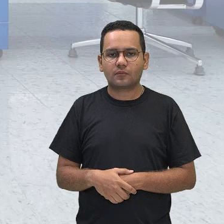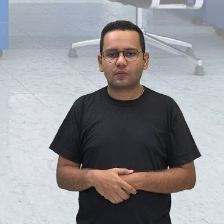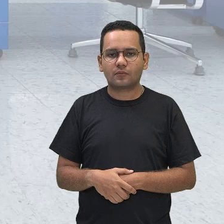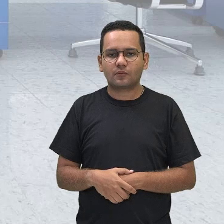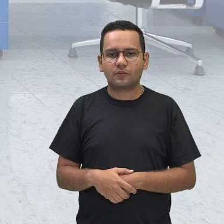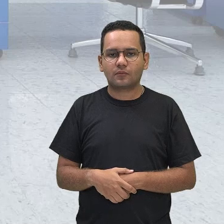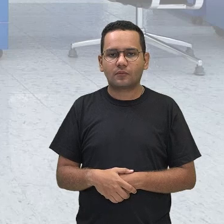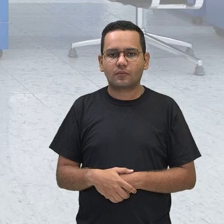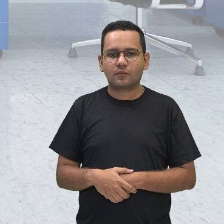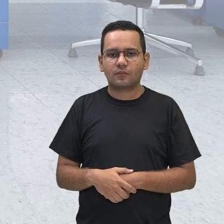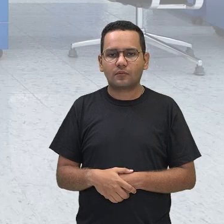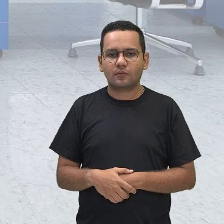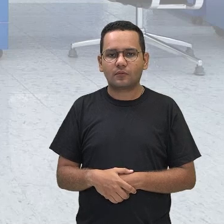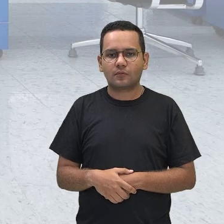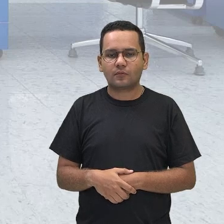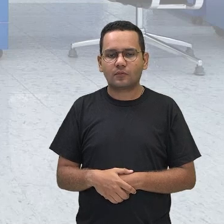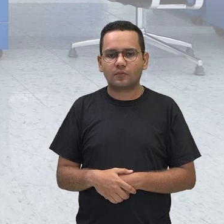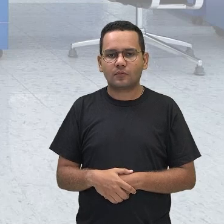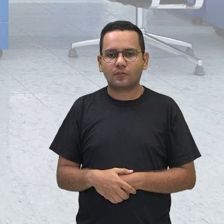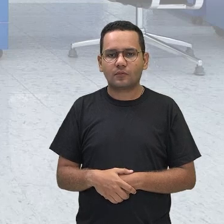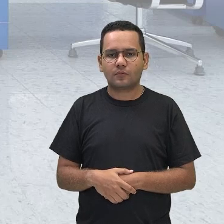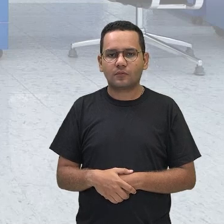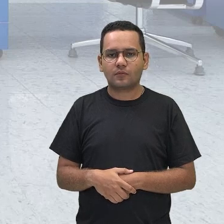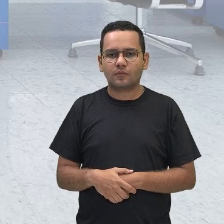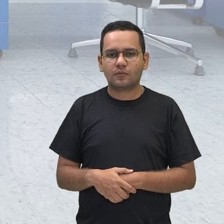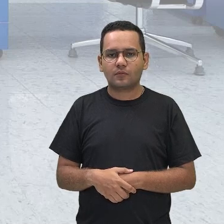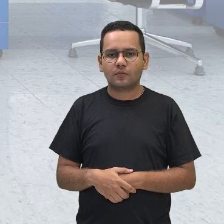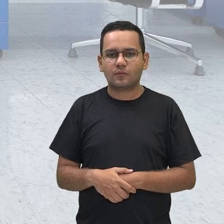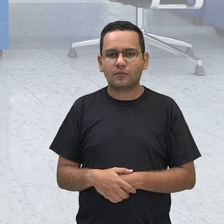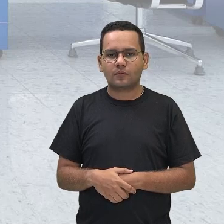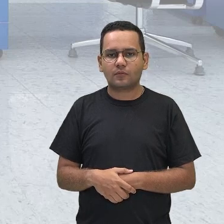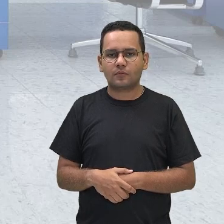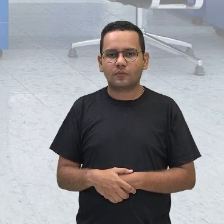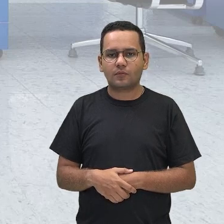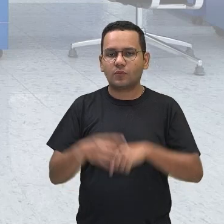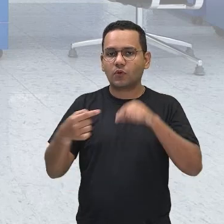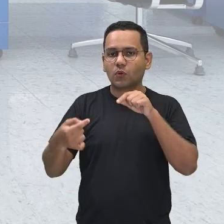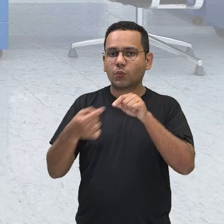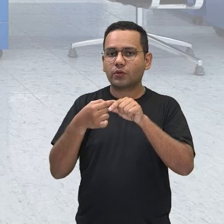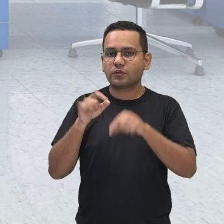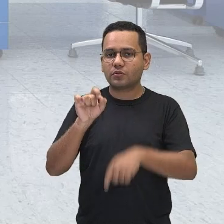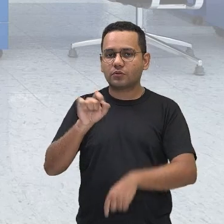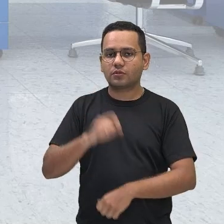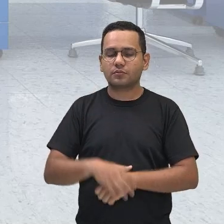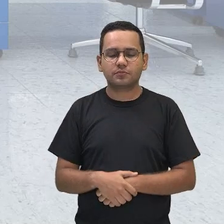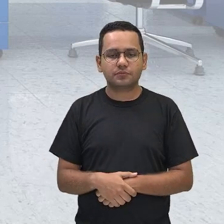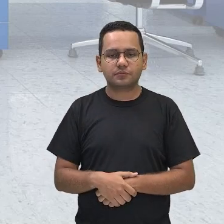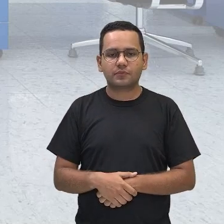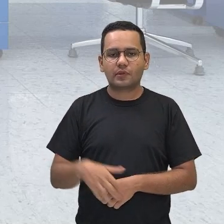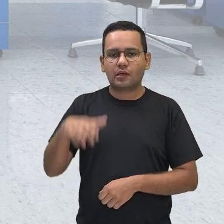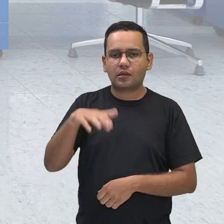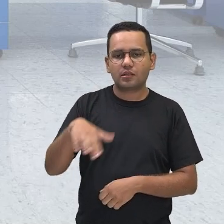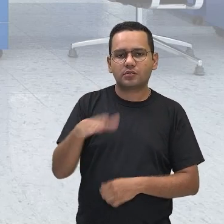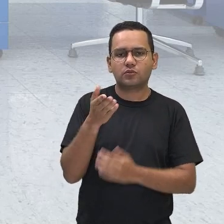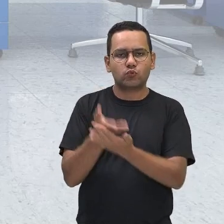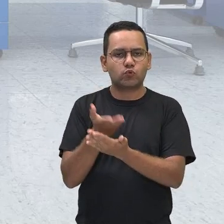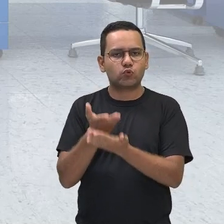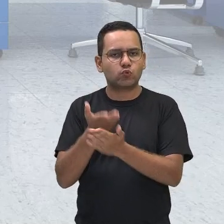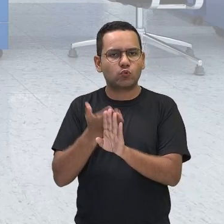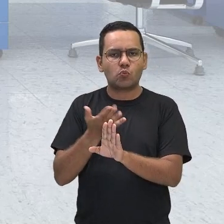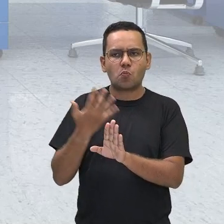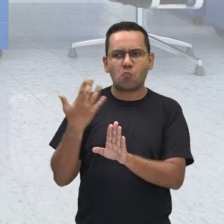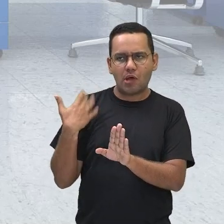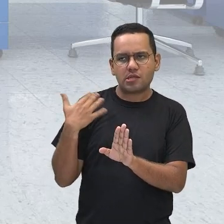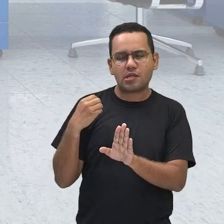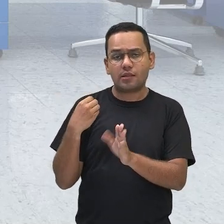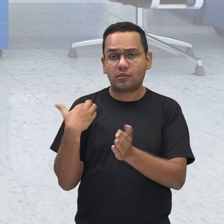de tudo o que nós temos. Então, todo o evento, todos os estudos químicos que houveram,